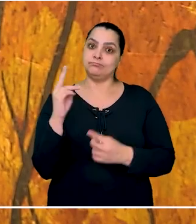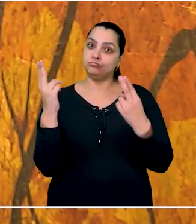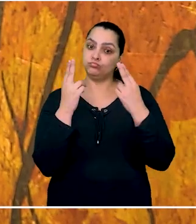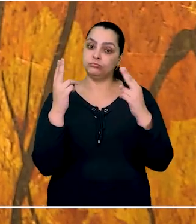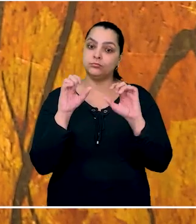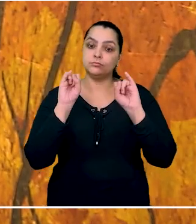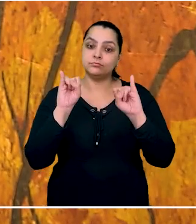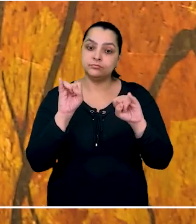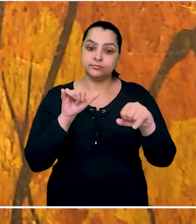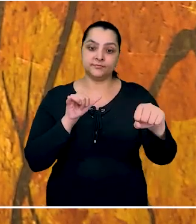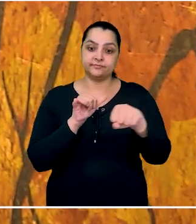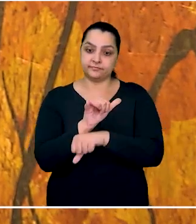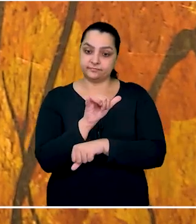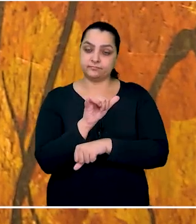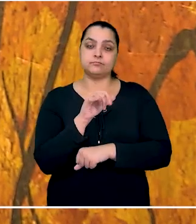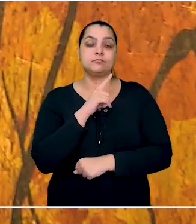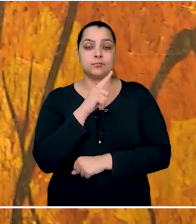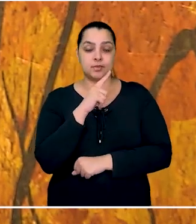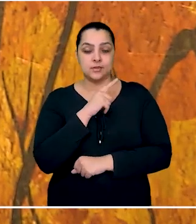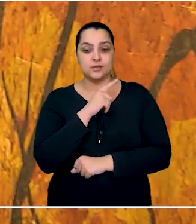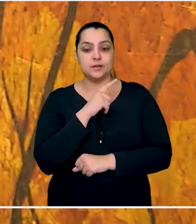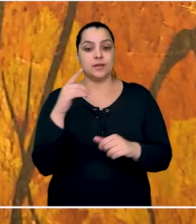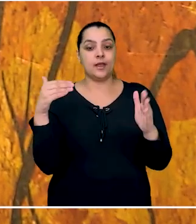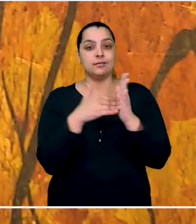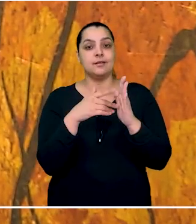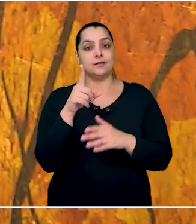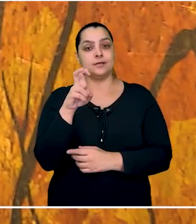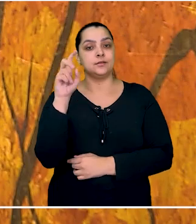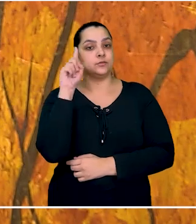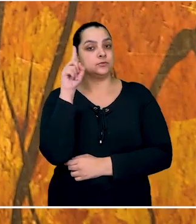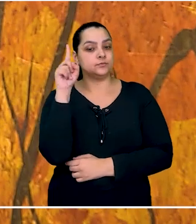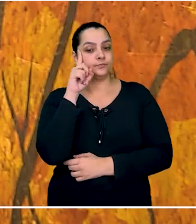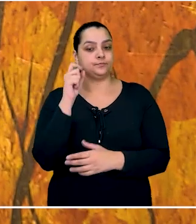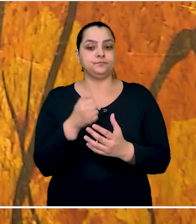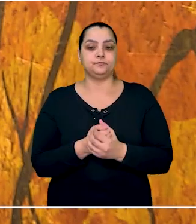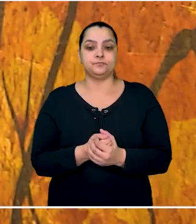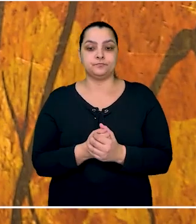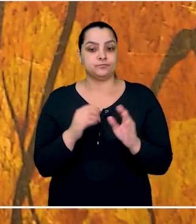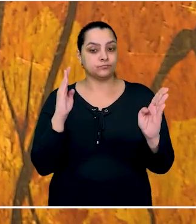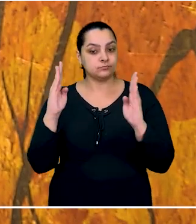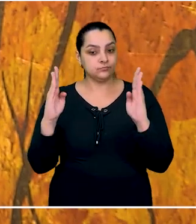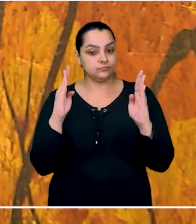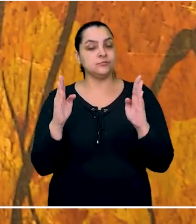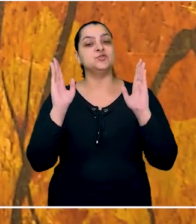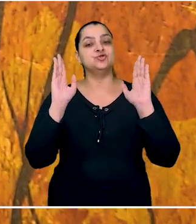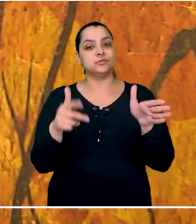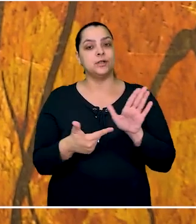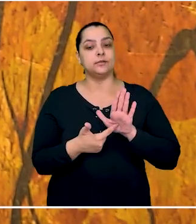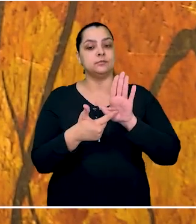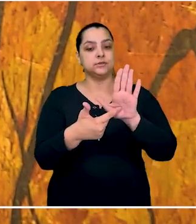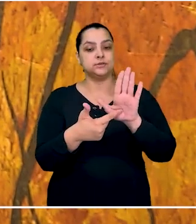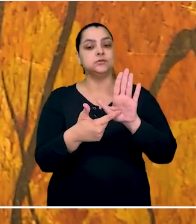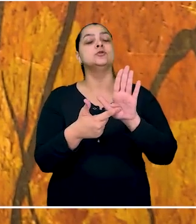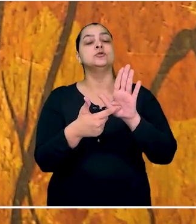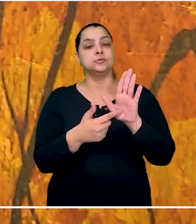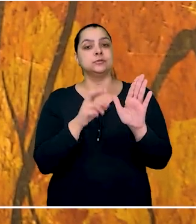aplicada caso a ausência seja justificada em até 15 dias. Dentro desse prazo, foi apresentada a